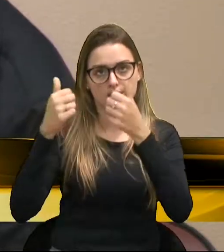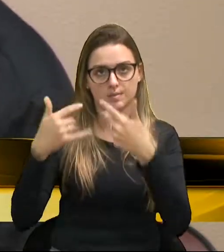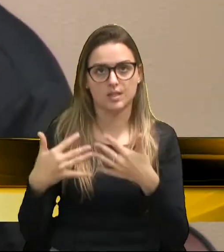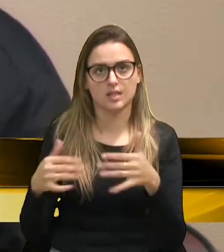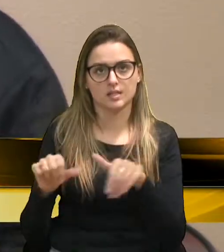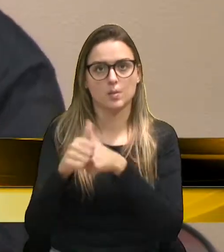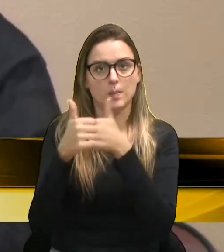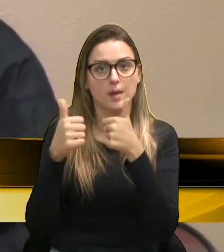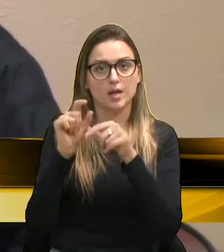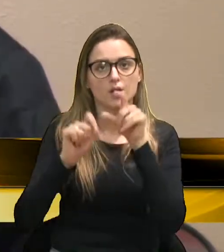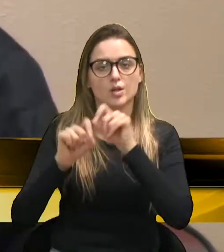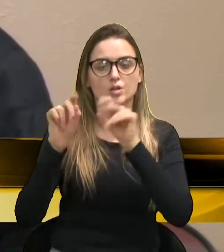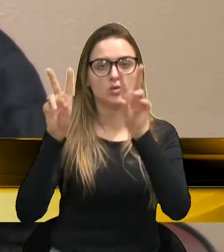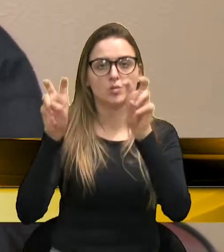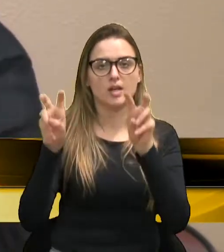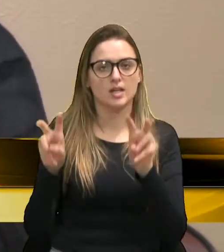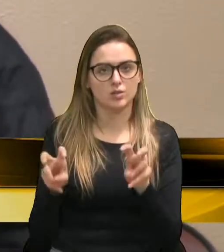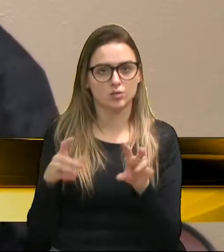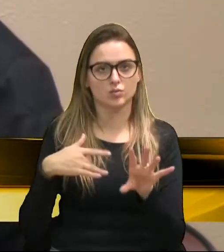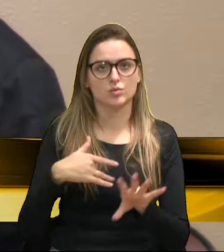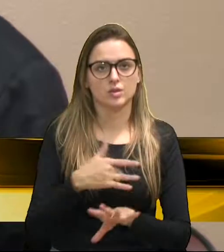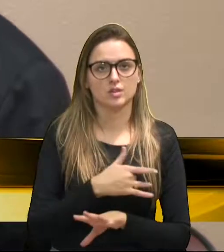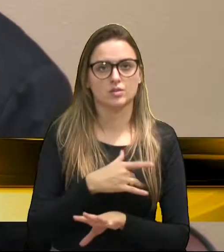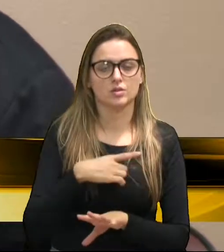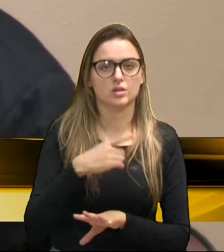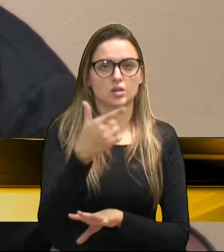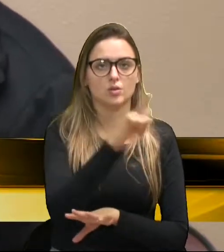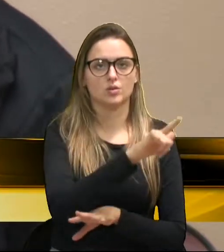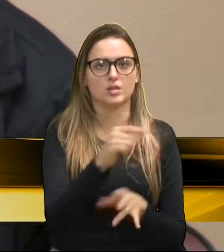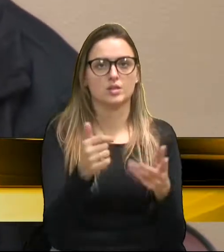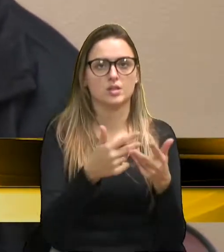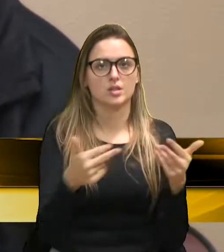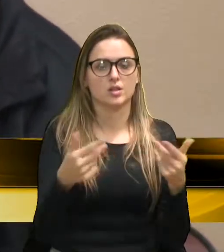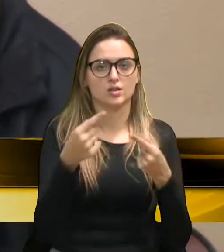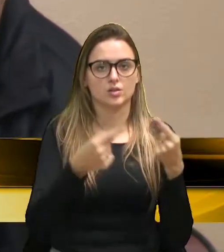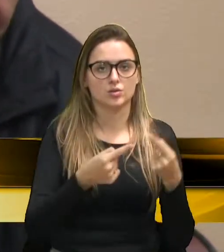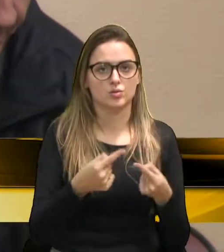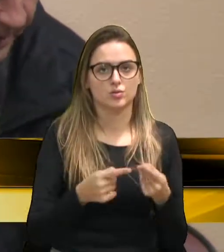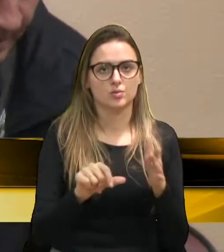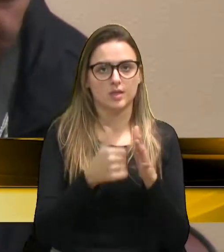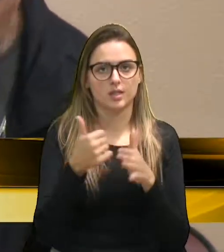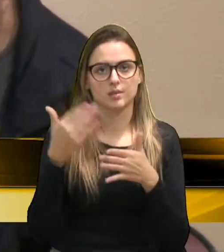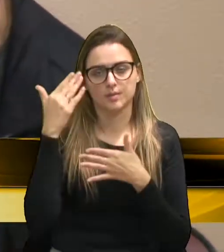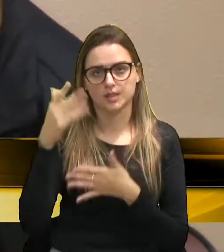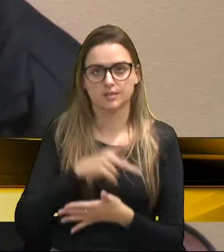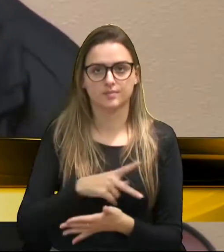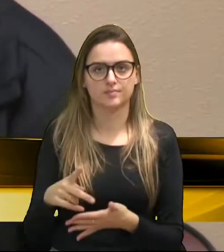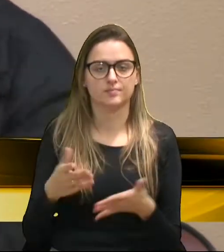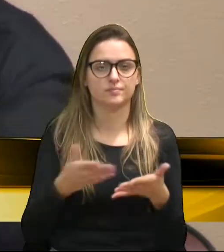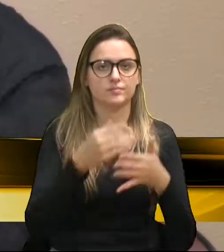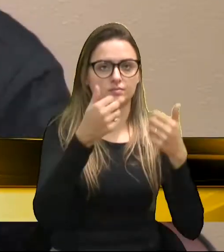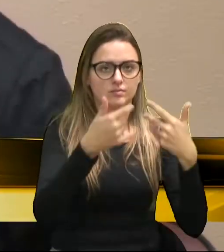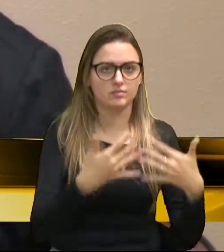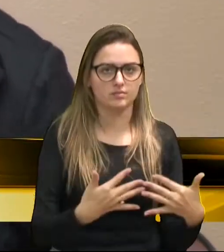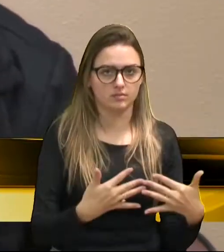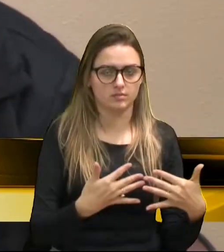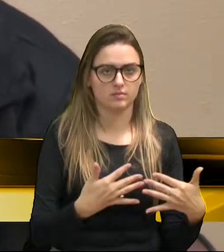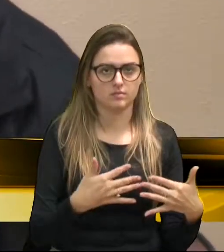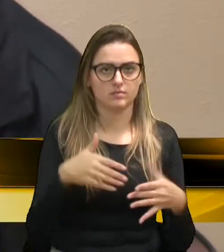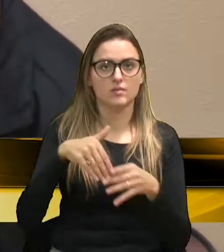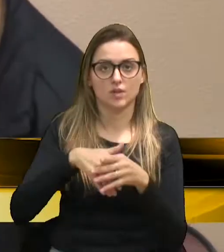esses assuntos. Então, alguns pontos, e tem alguns outros também, para a gente poder debater melhor aqui na casa. Obrigado, presidente. Então, declaro o